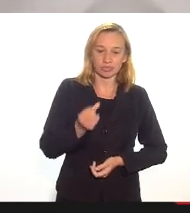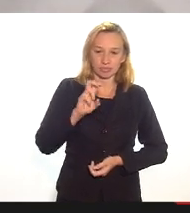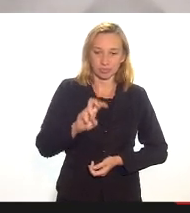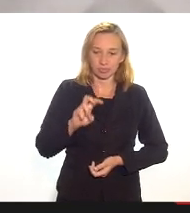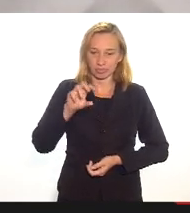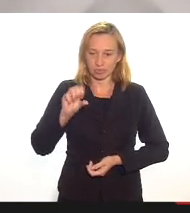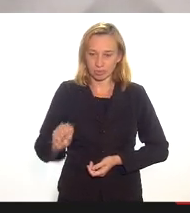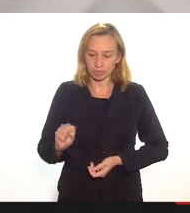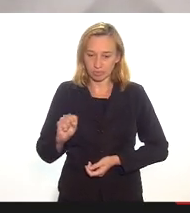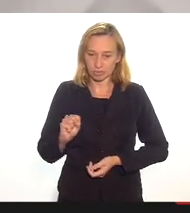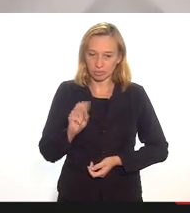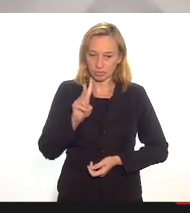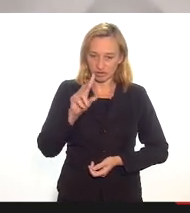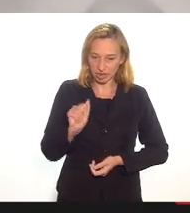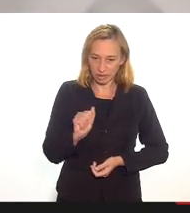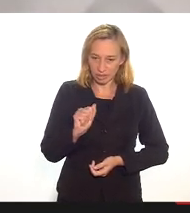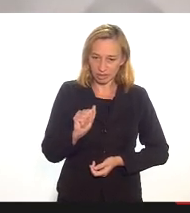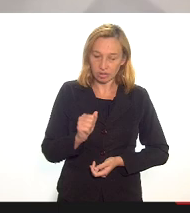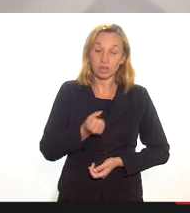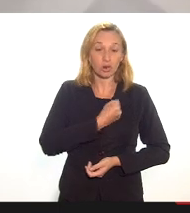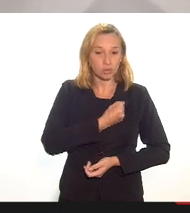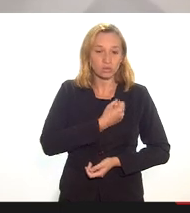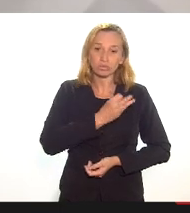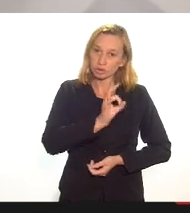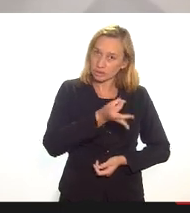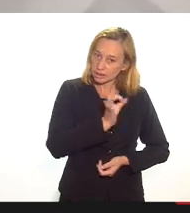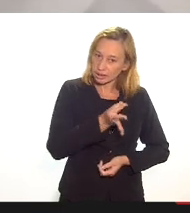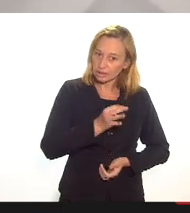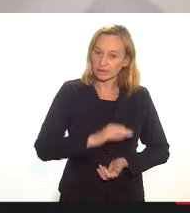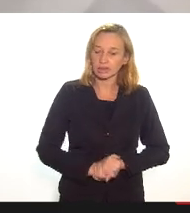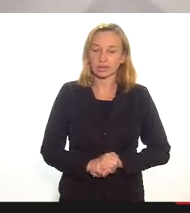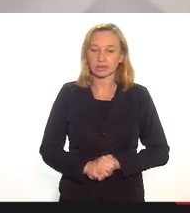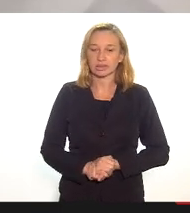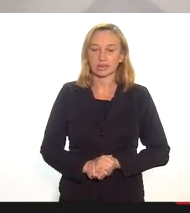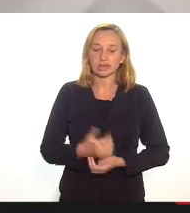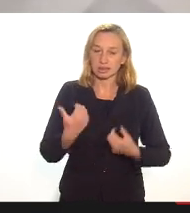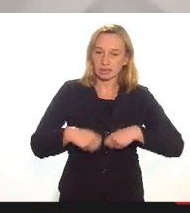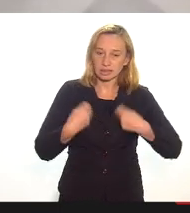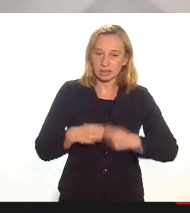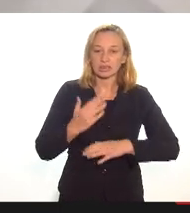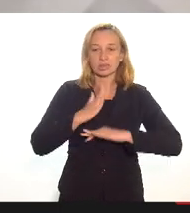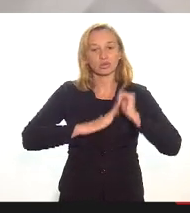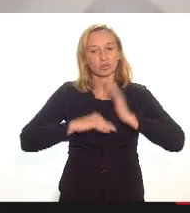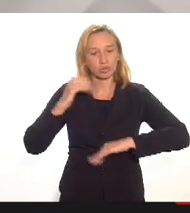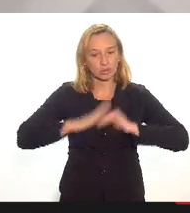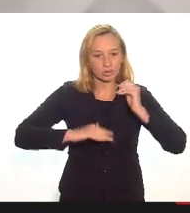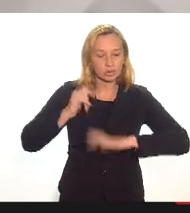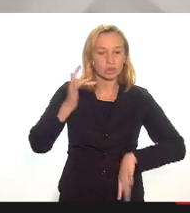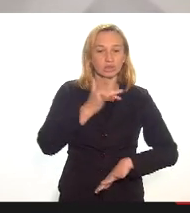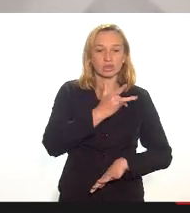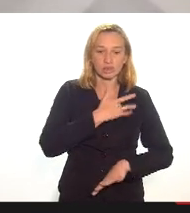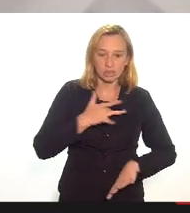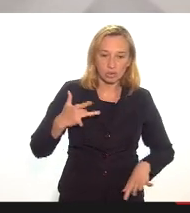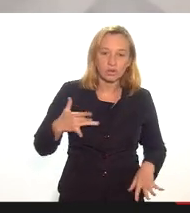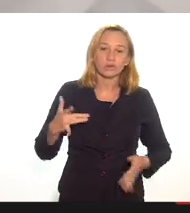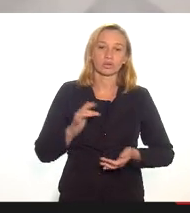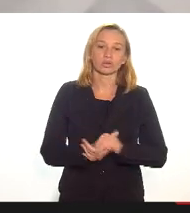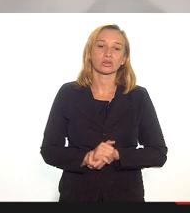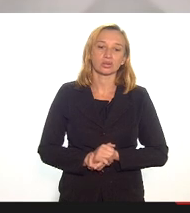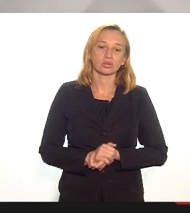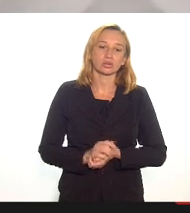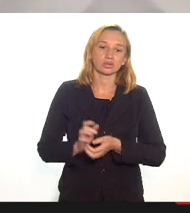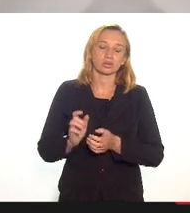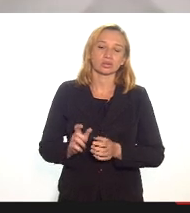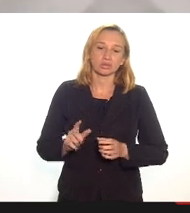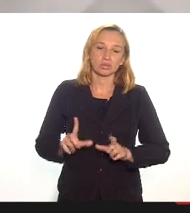5.158 vagas. Esse é o número correto da carência de profissionais de saúde para colocar